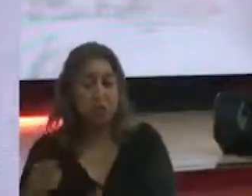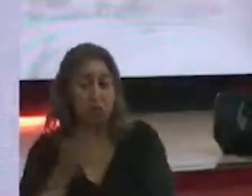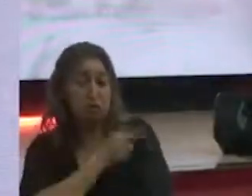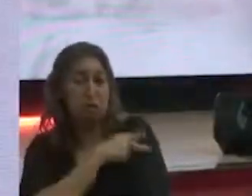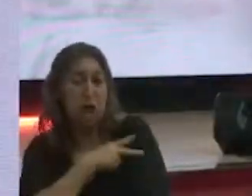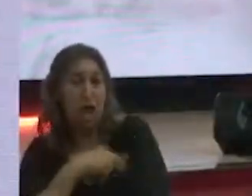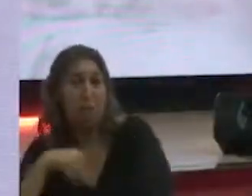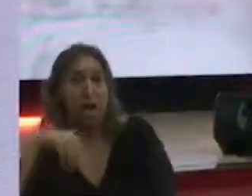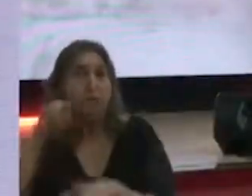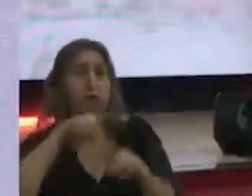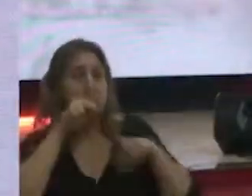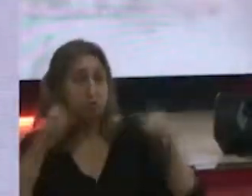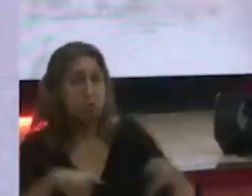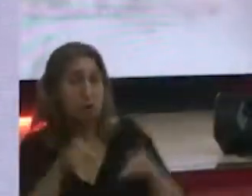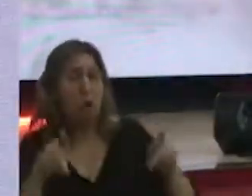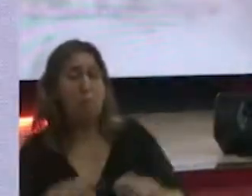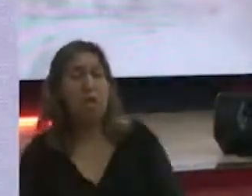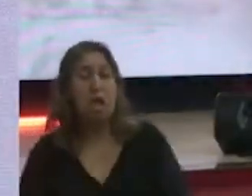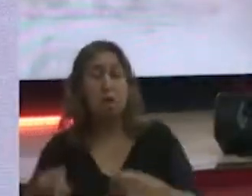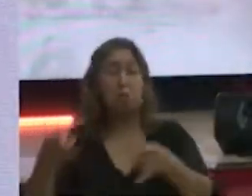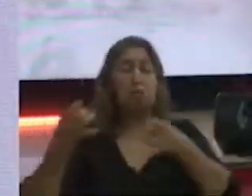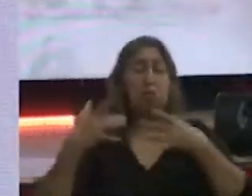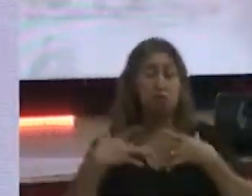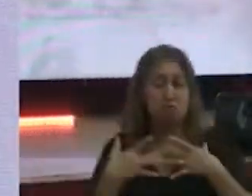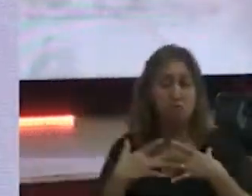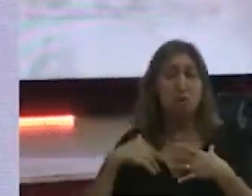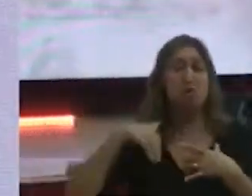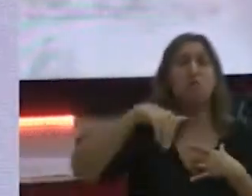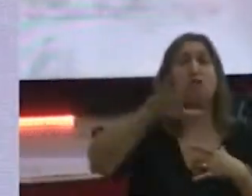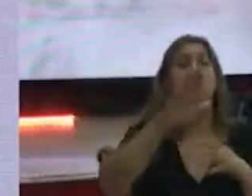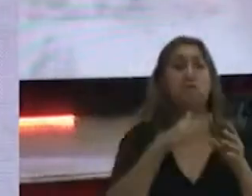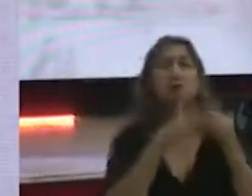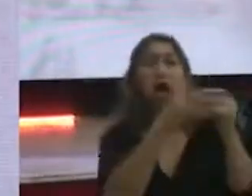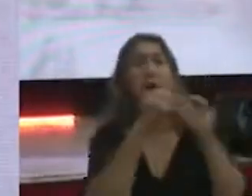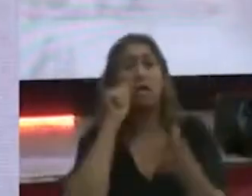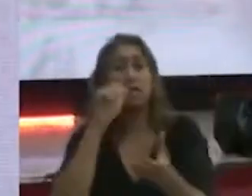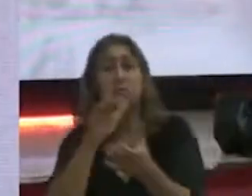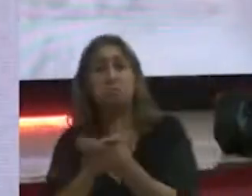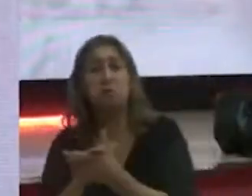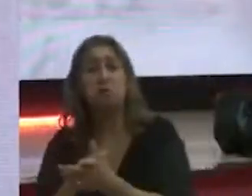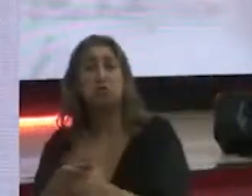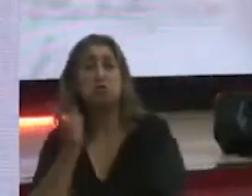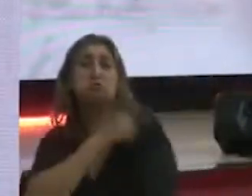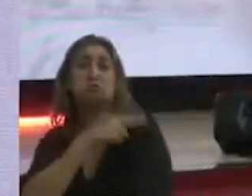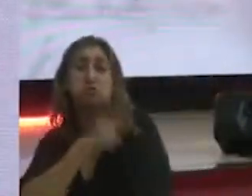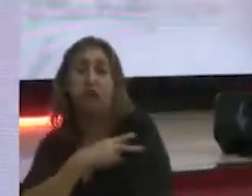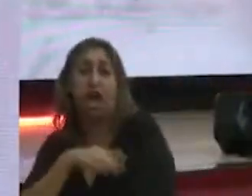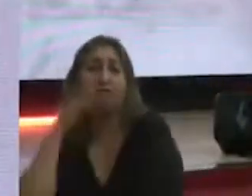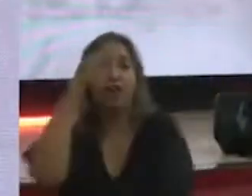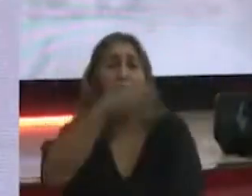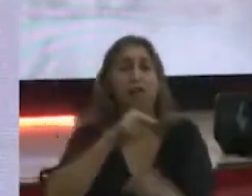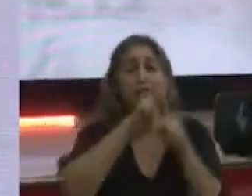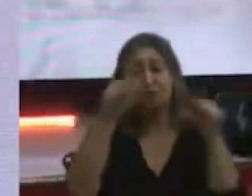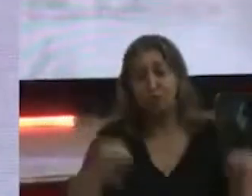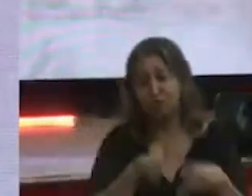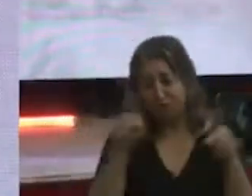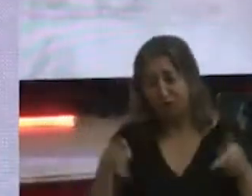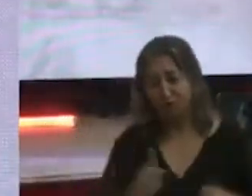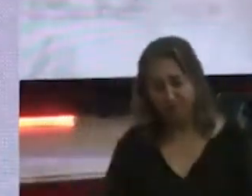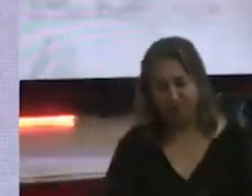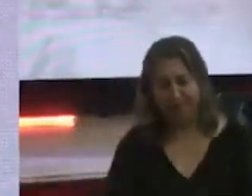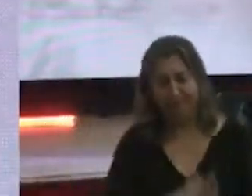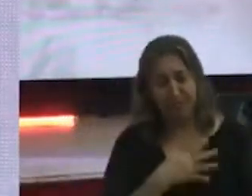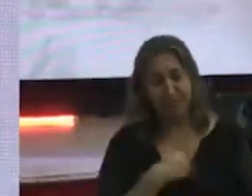deixou pastor de me levar no shopping e os meus filhos para levar a esposa do patrão dele e os